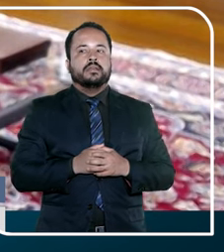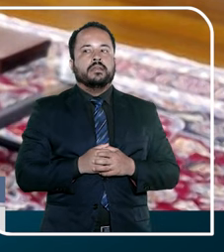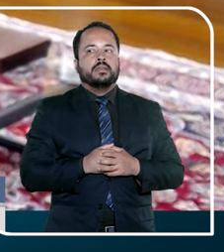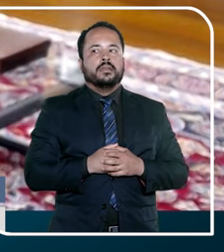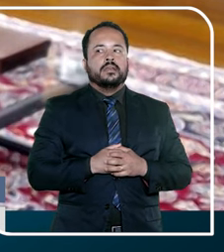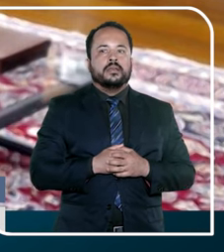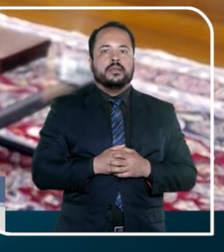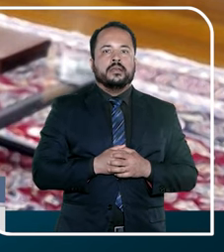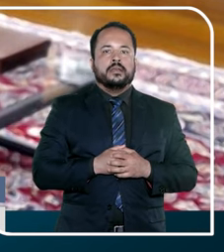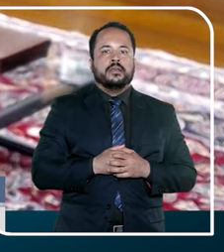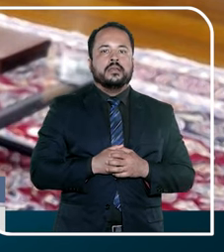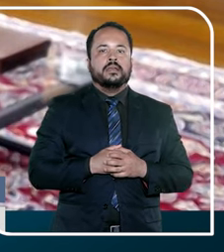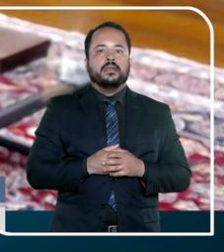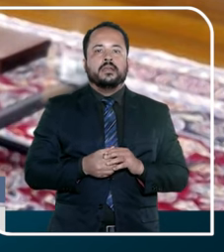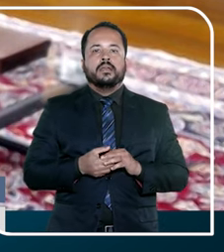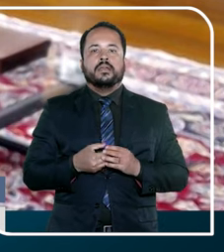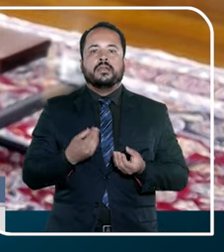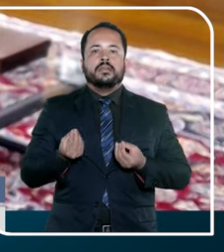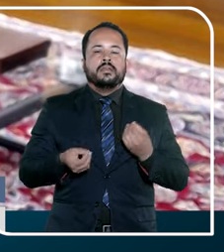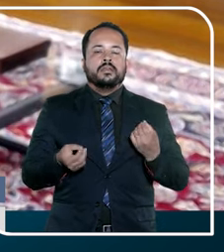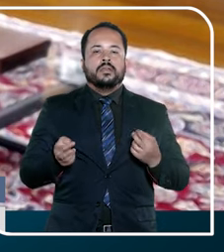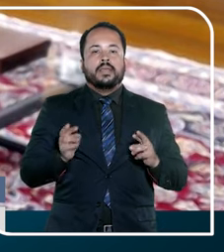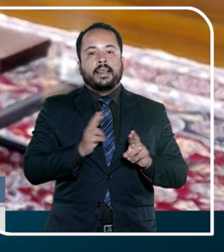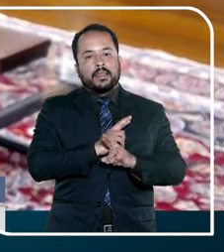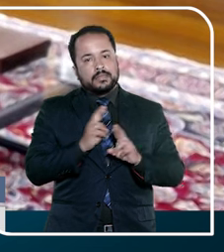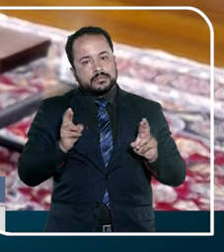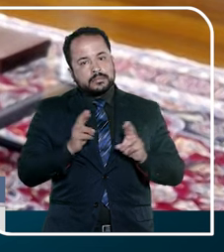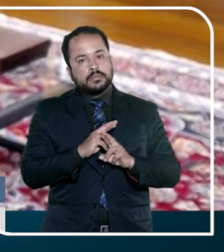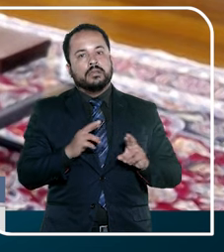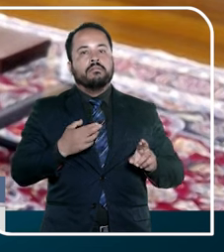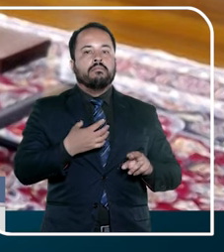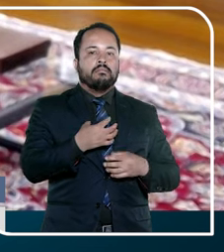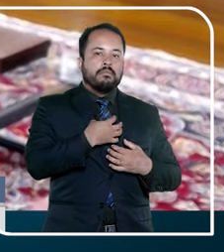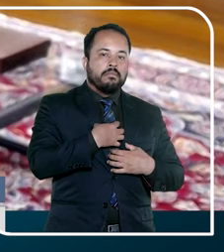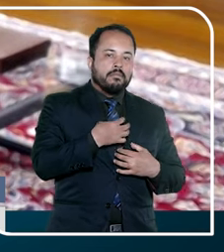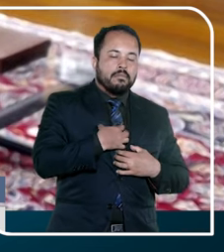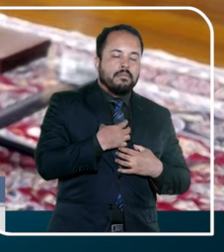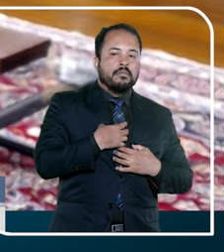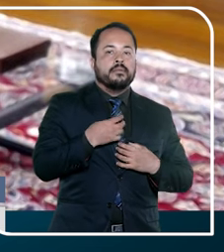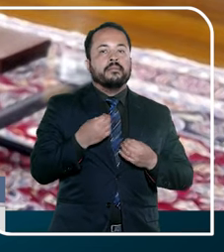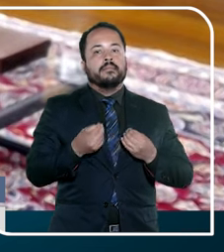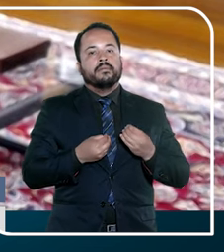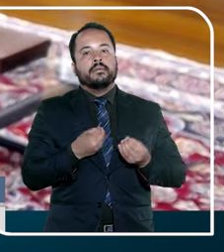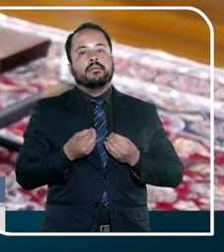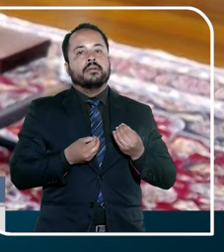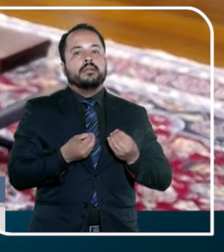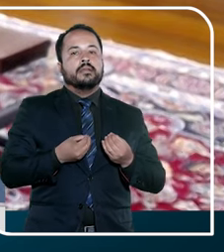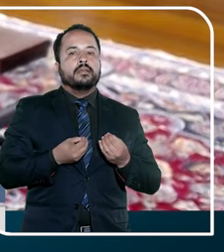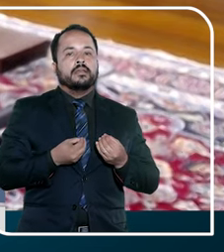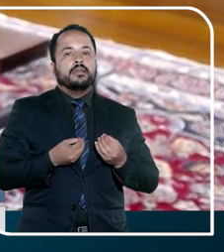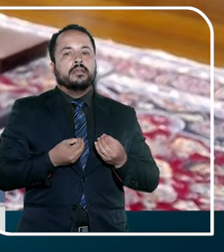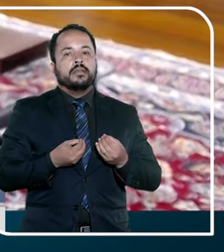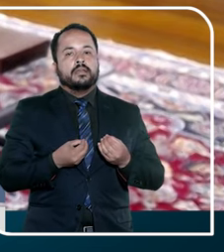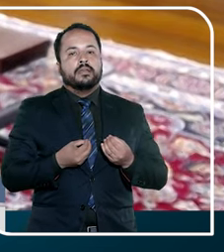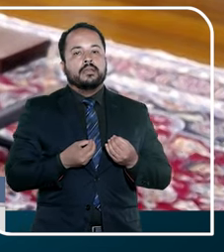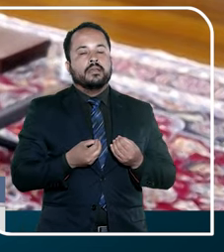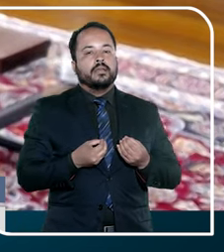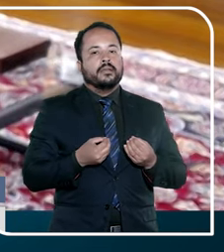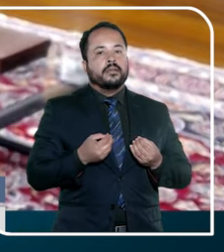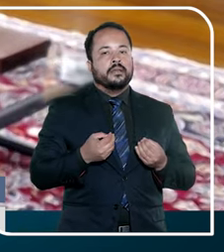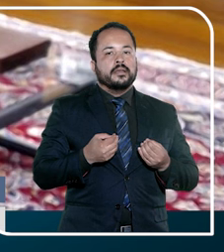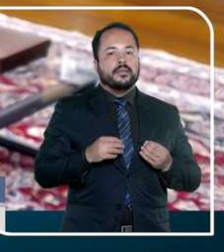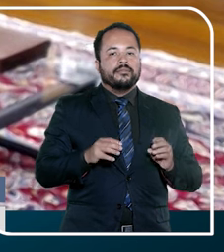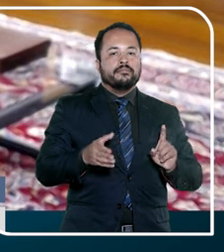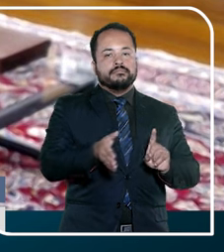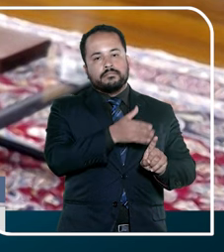uma uma relação afetiva ainda que não exista coabitação Mas enfim caracterizando uma violência doméstica a violência pode